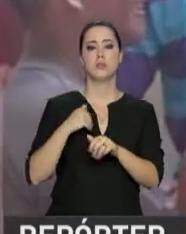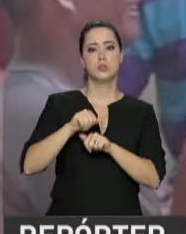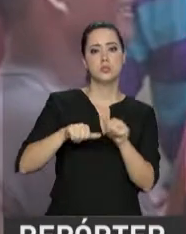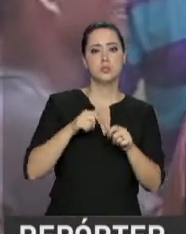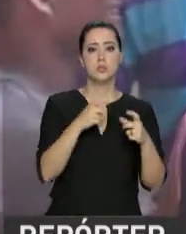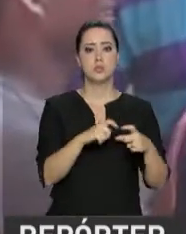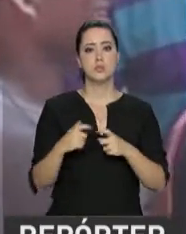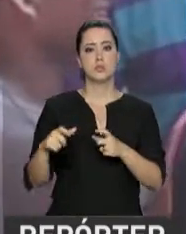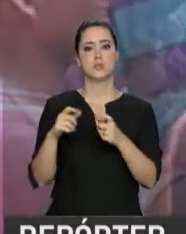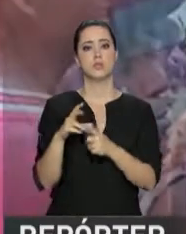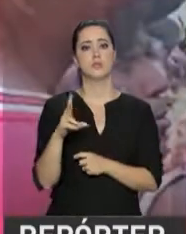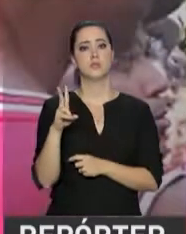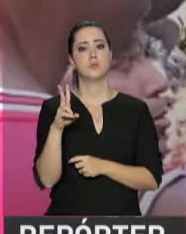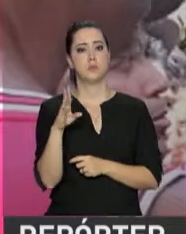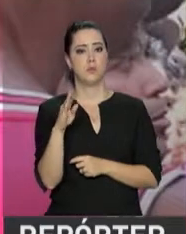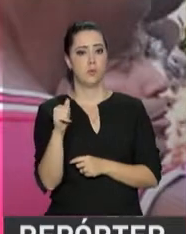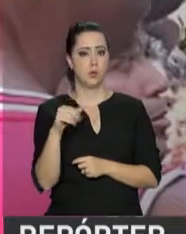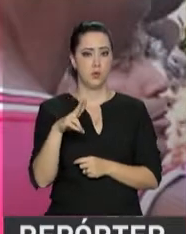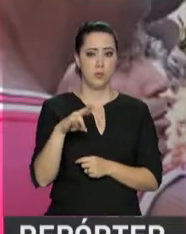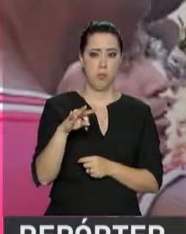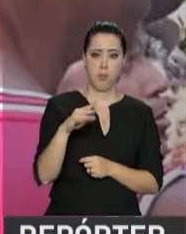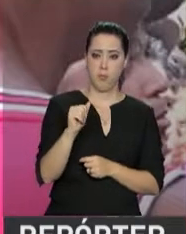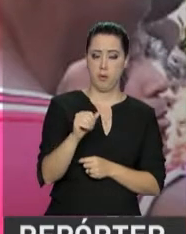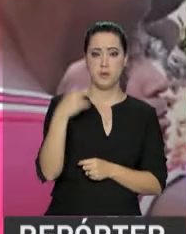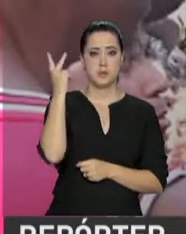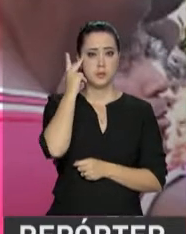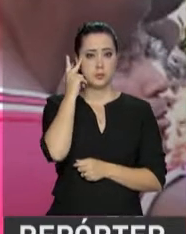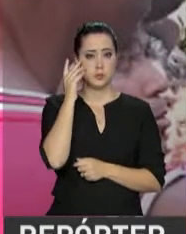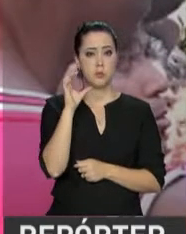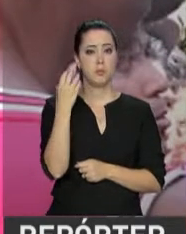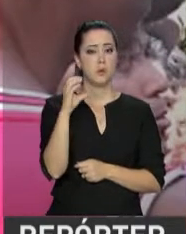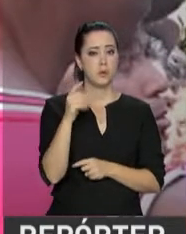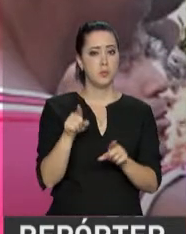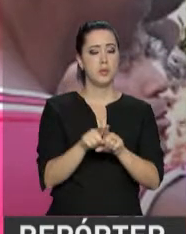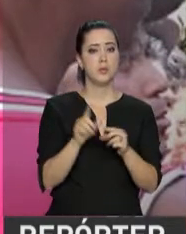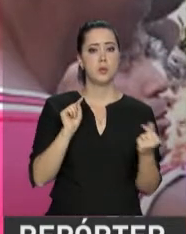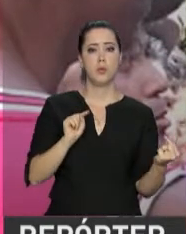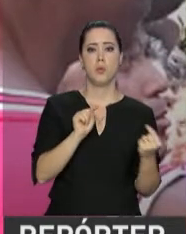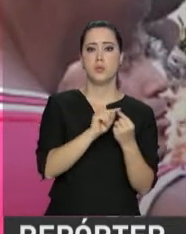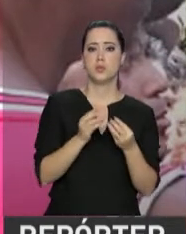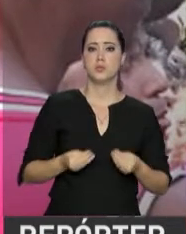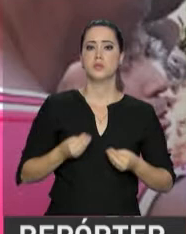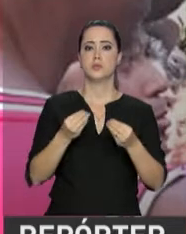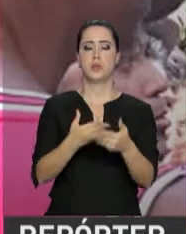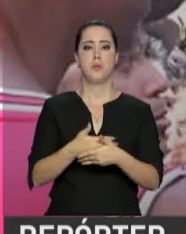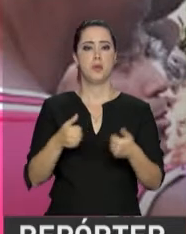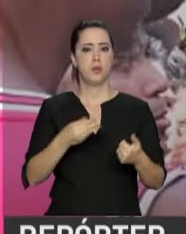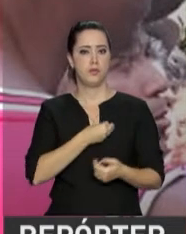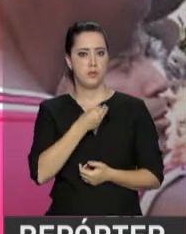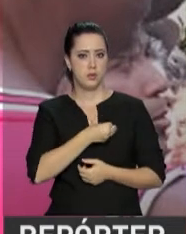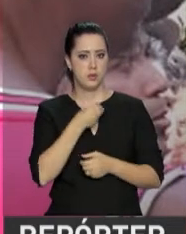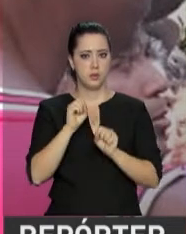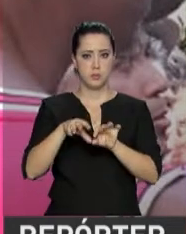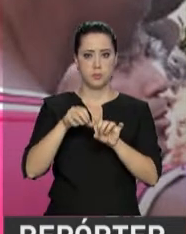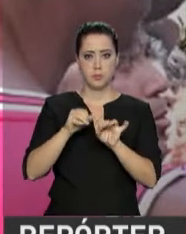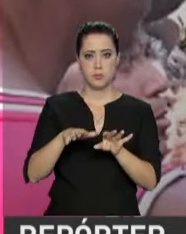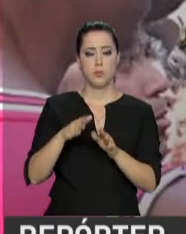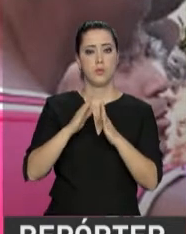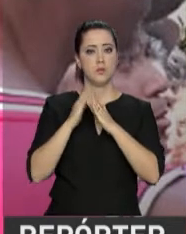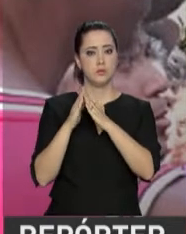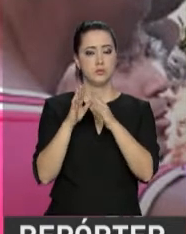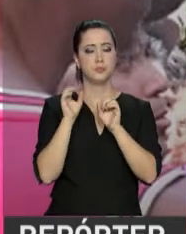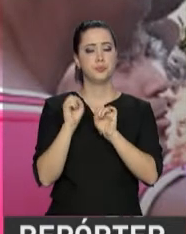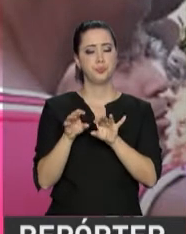de boa vista para são paulo e cuiabá com o objetivo de garantir condições mais adequadas de emprego moradia e